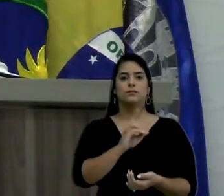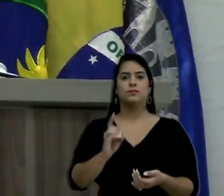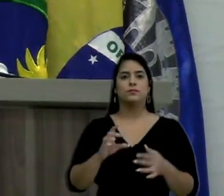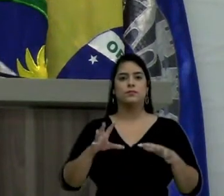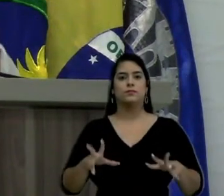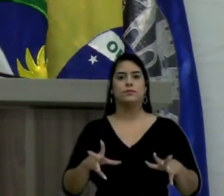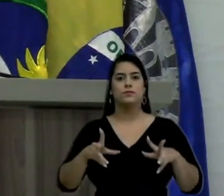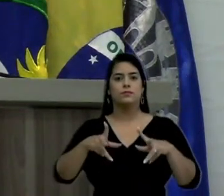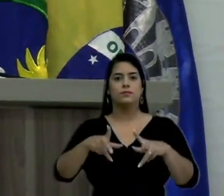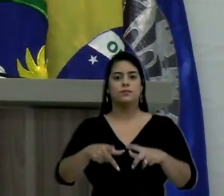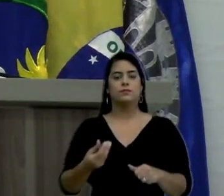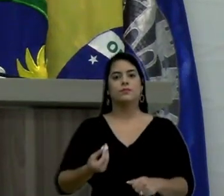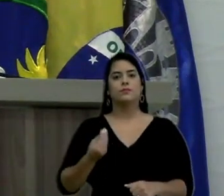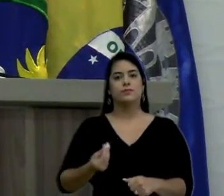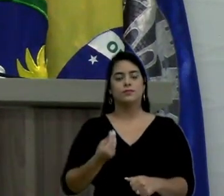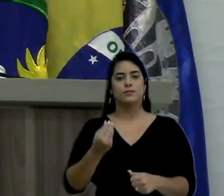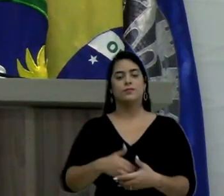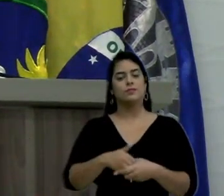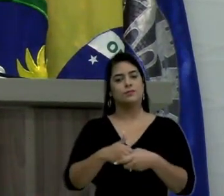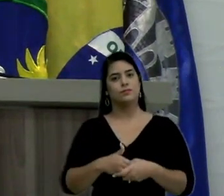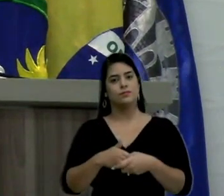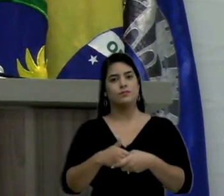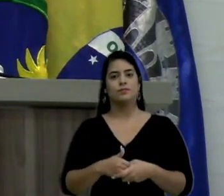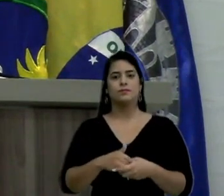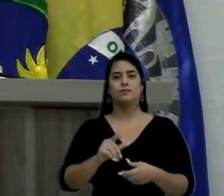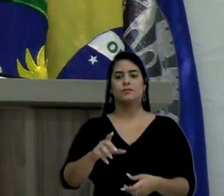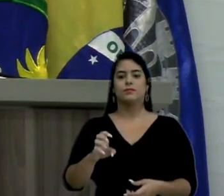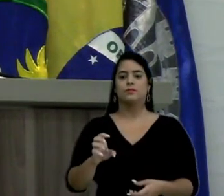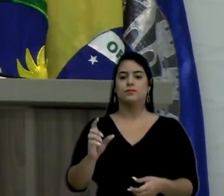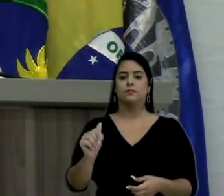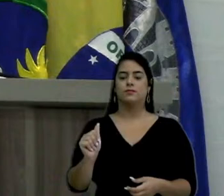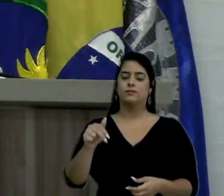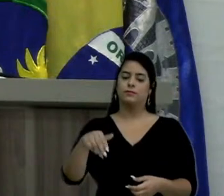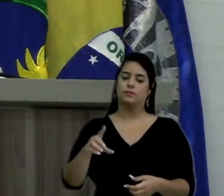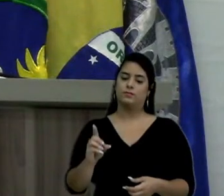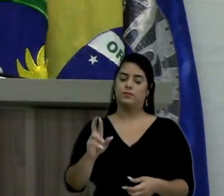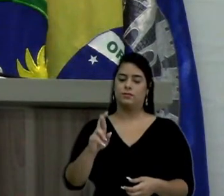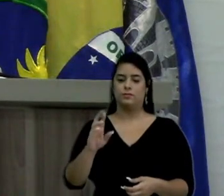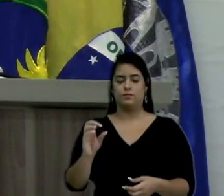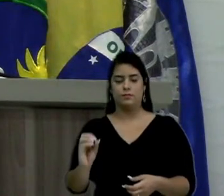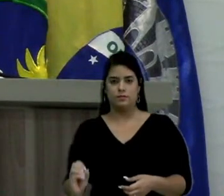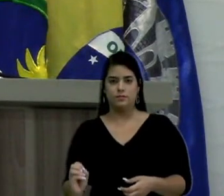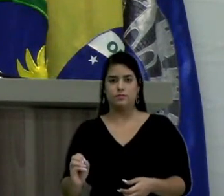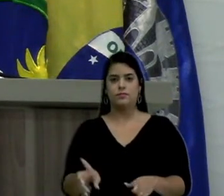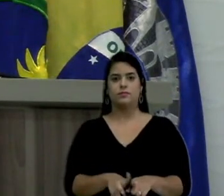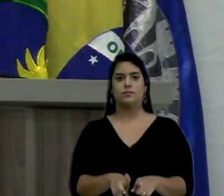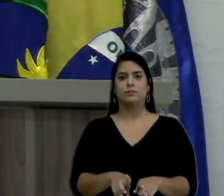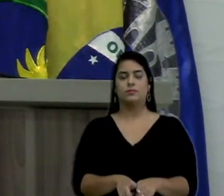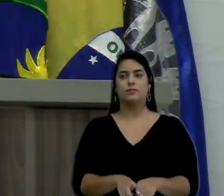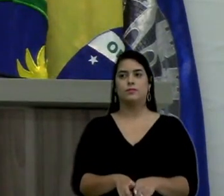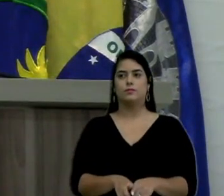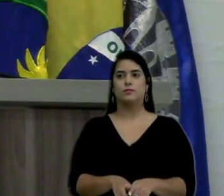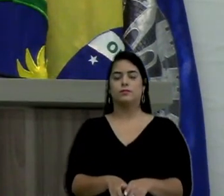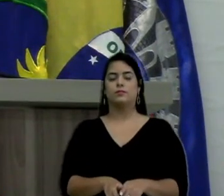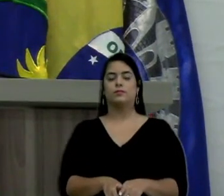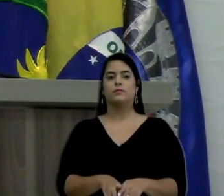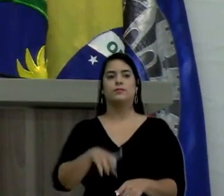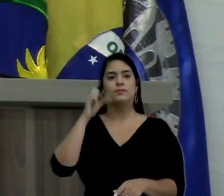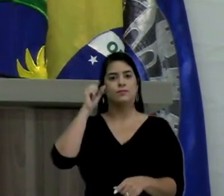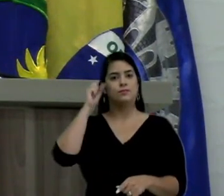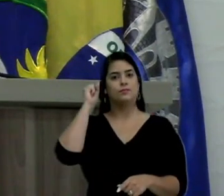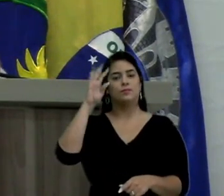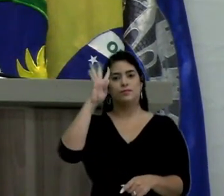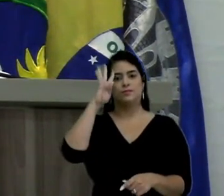presentes o qual saúde o nome do nosso amigo Leandro Bom dia a dona irci mãe de cela coordenadora que nos escuta toda